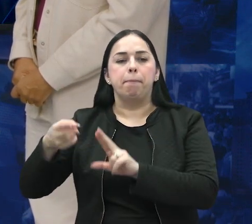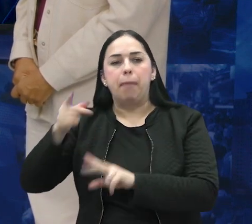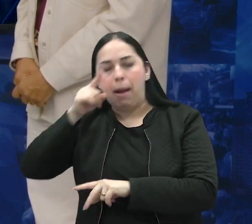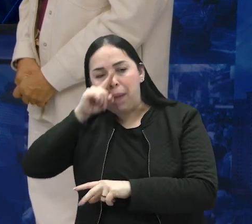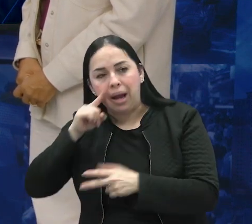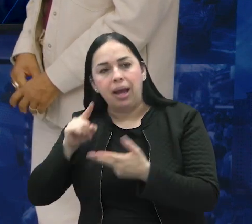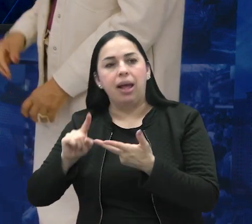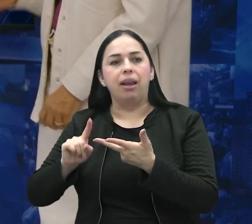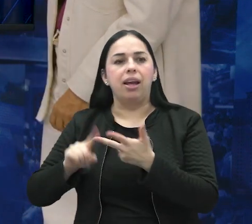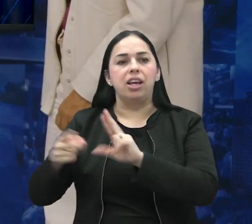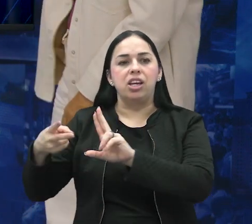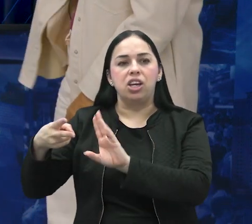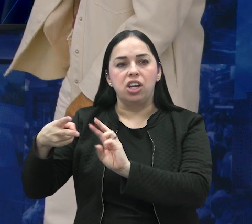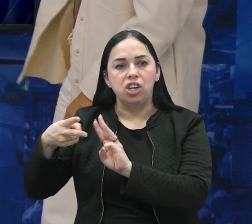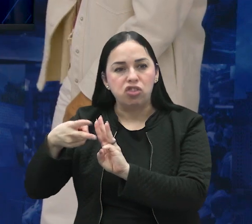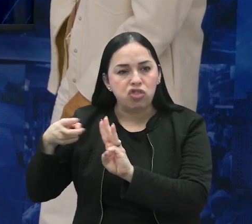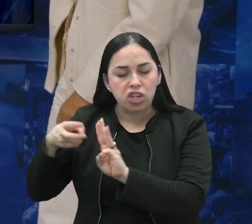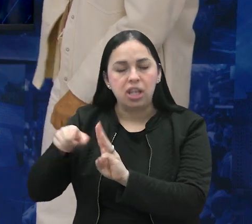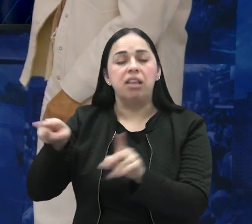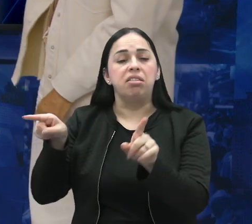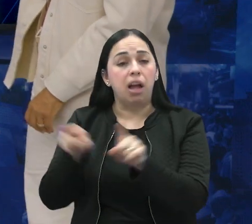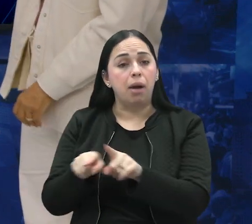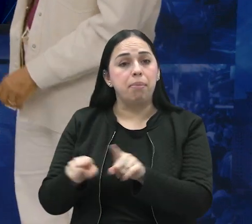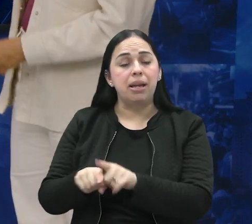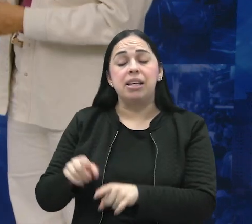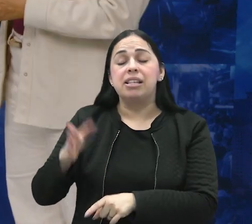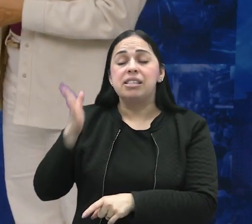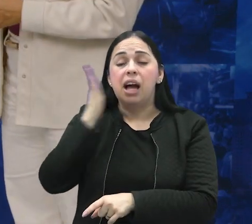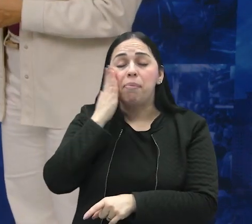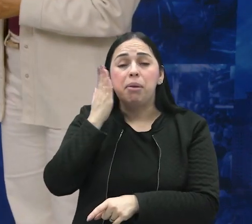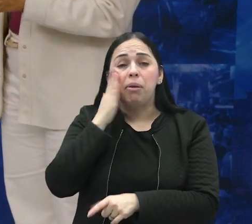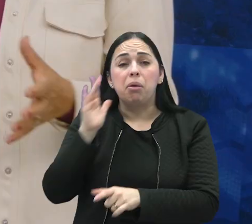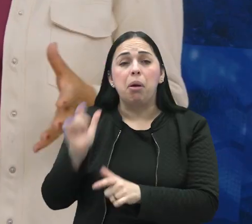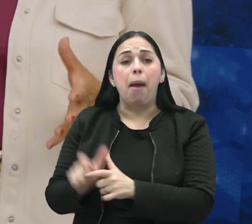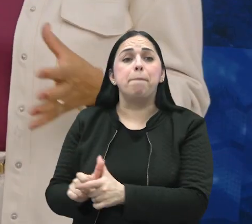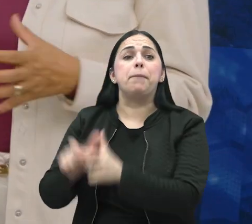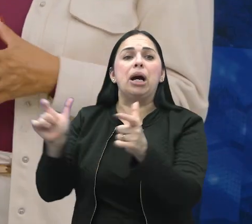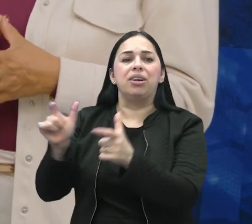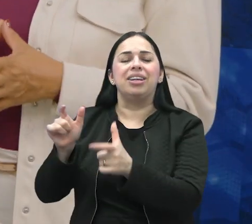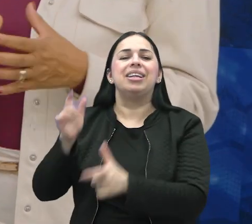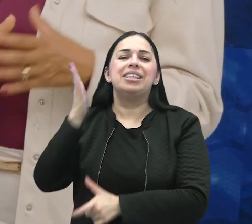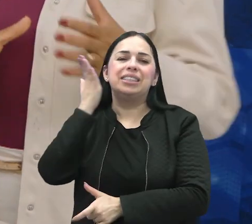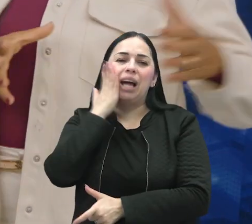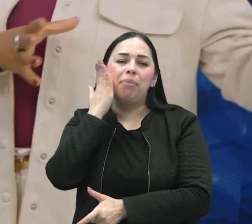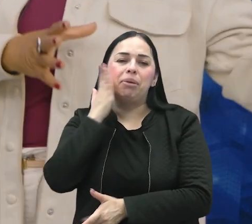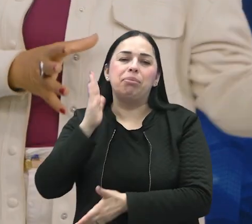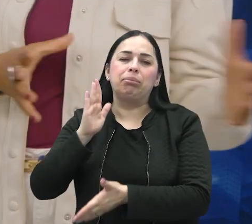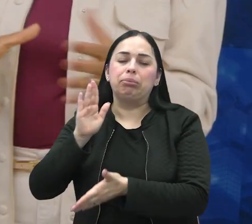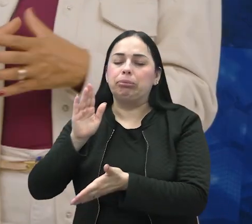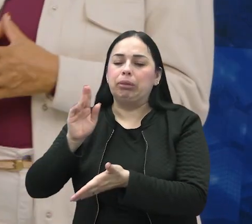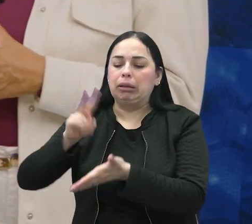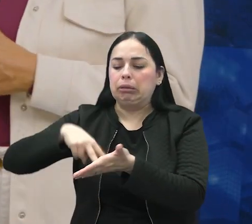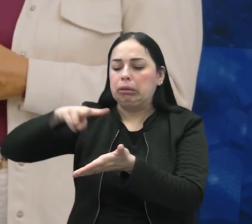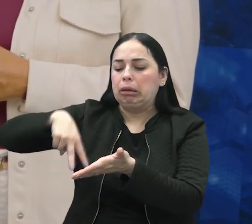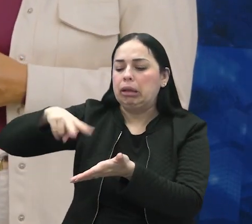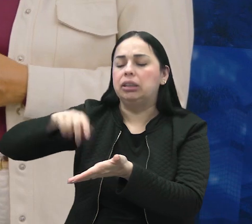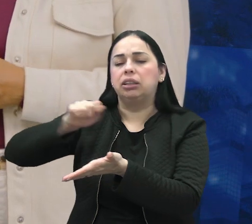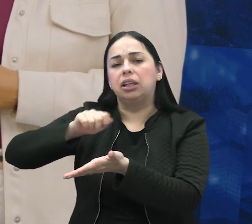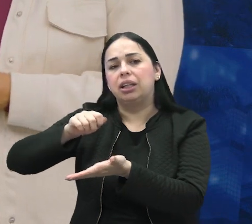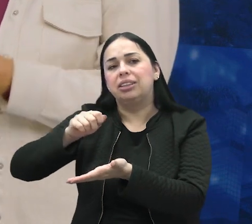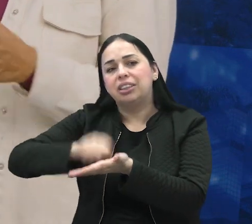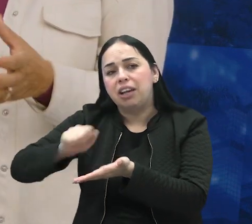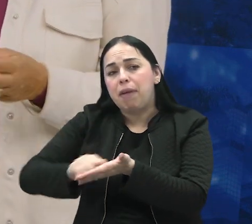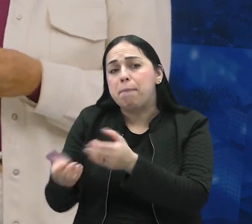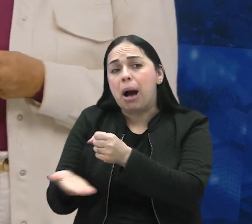de analfabetismo funcional também. Por que isso acontece? Historicamente, esse grupo sempre foi bem a exclusão, por